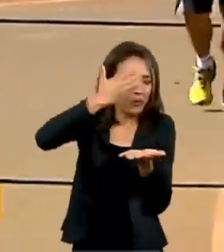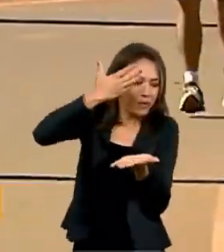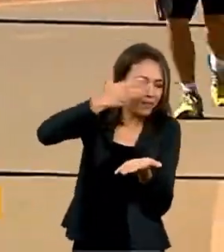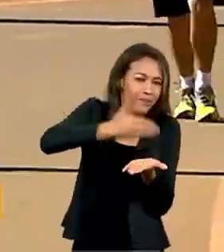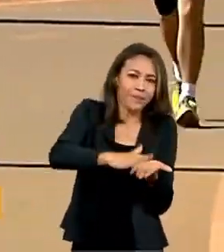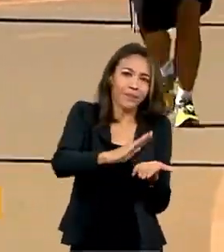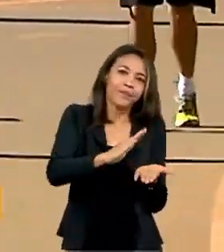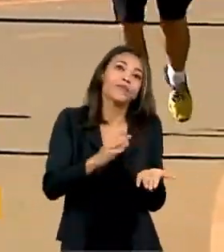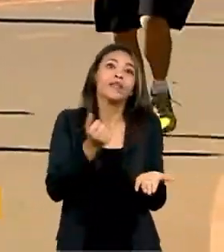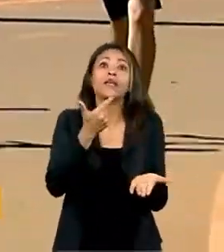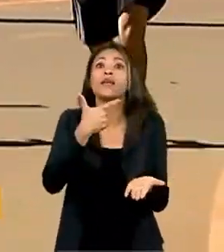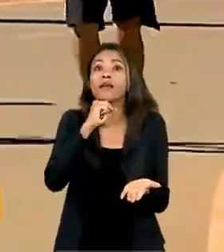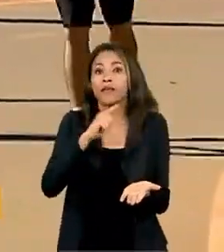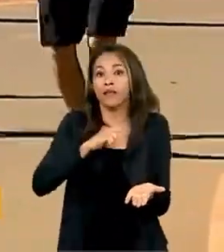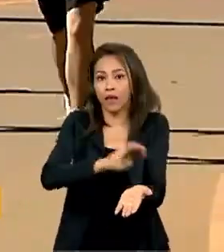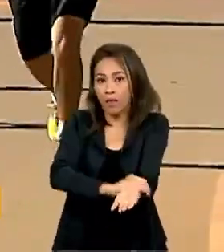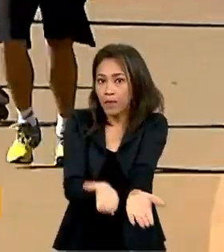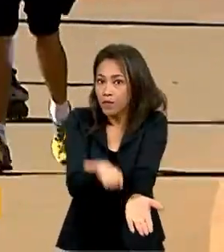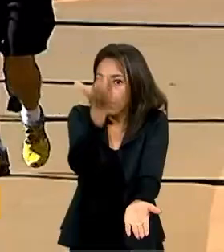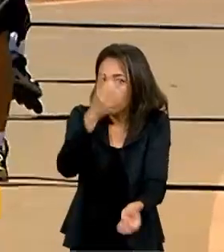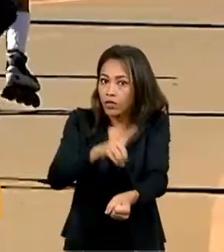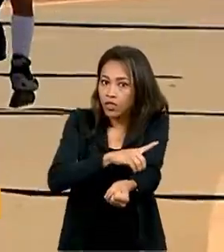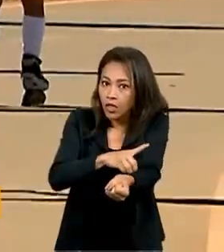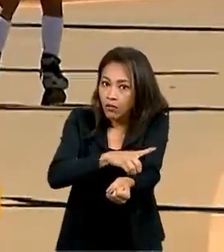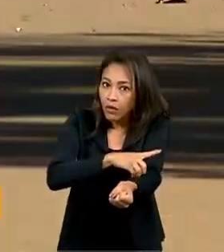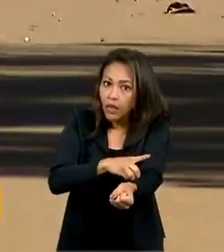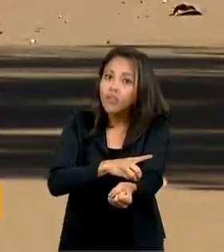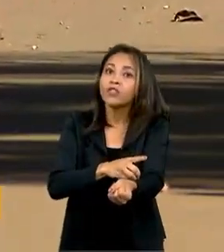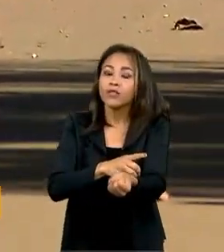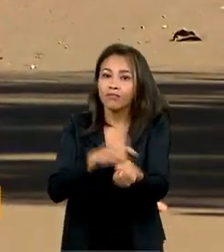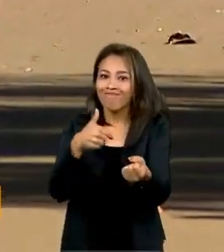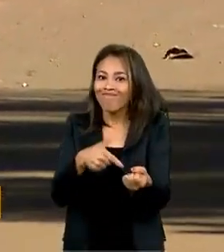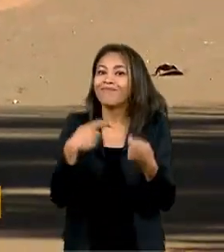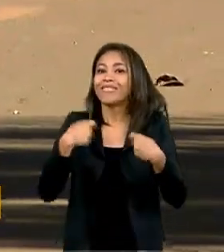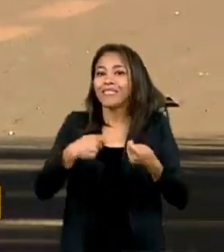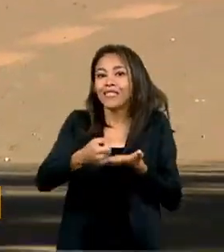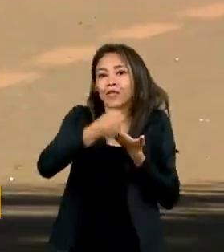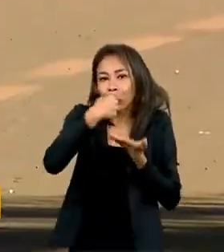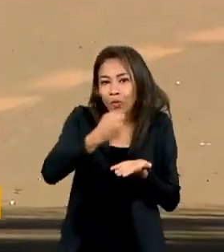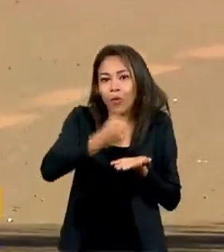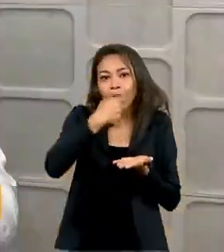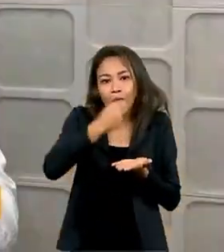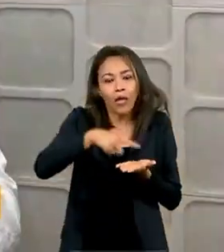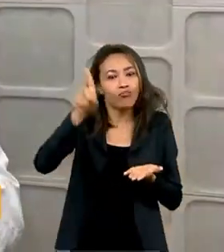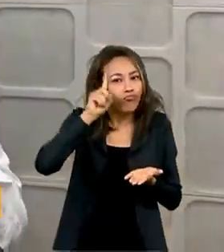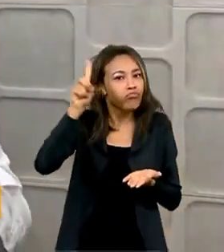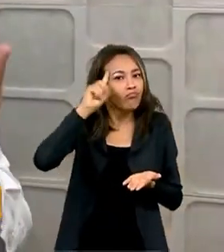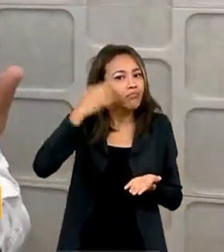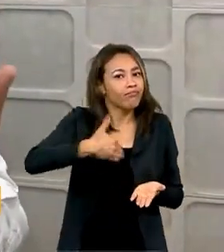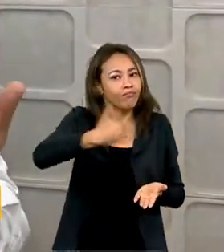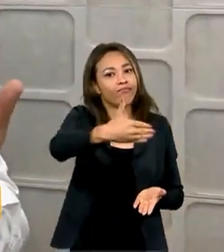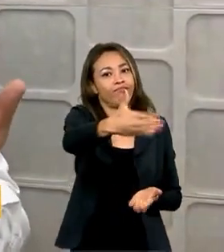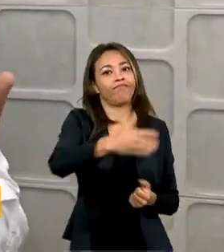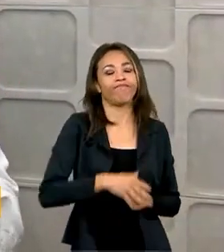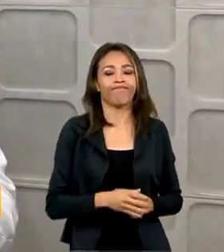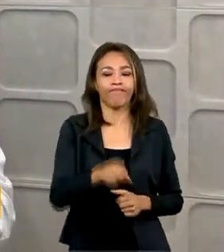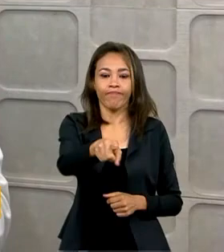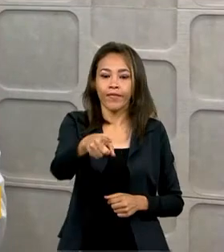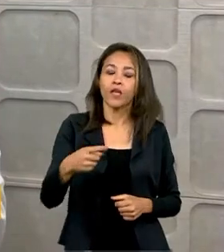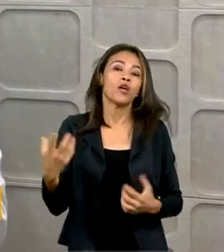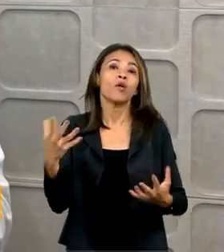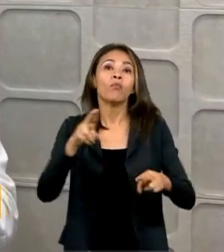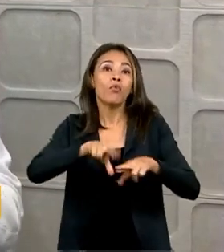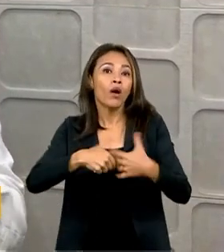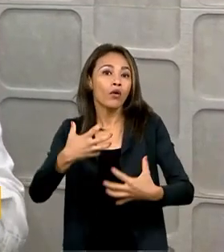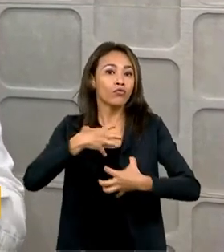tem hipertensão, diabetes ou colesterol elevado, tomar os remédios regularmente. Devido ao estilo de vida